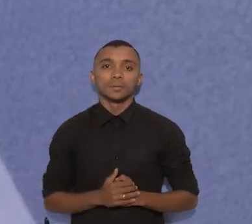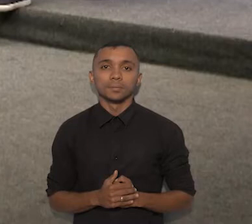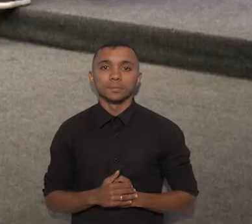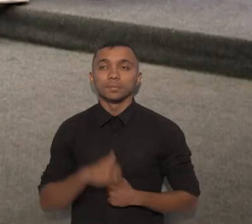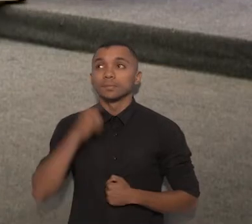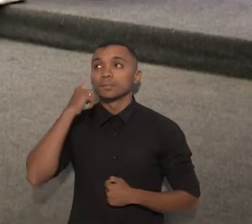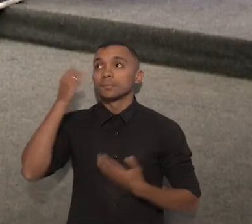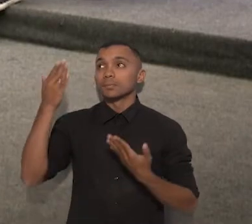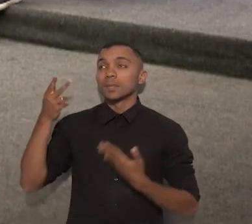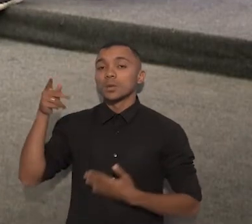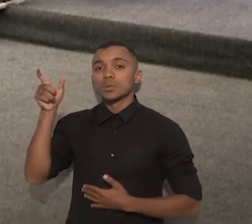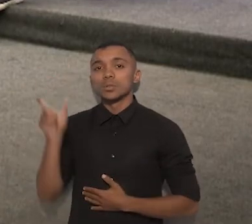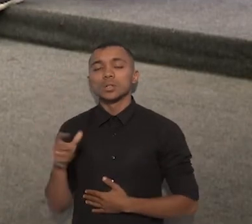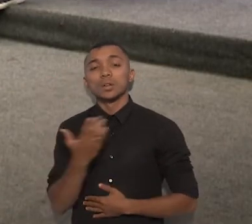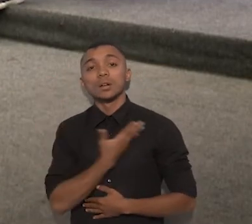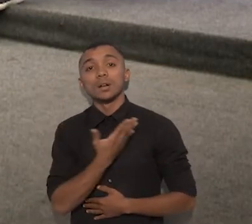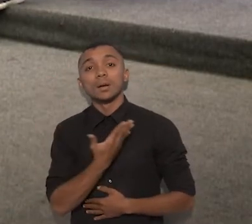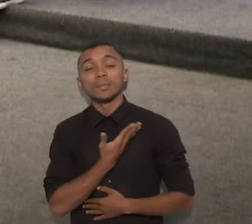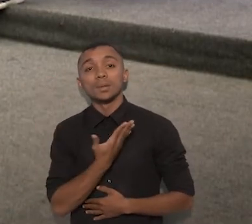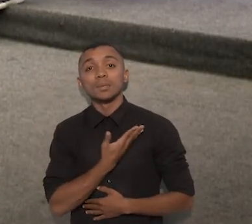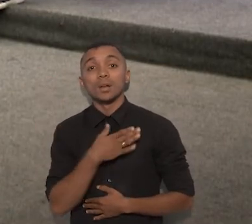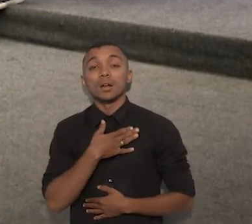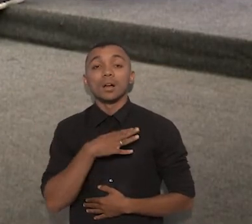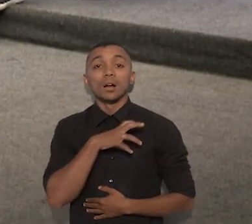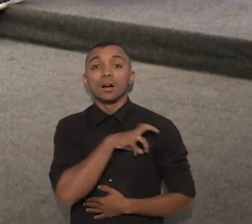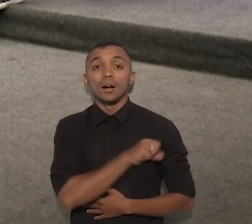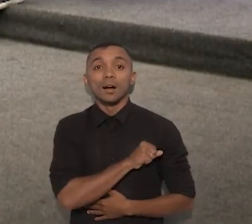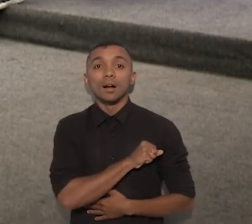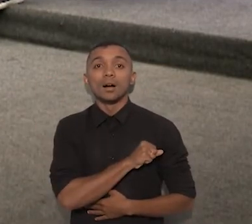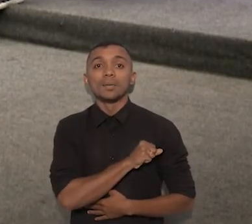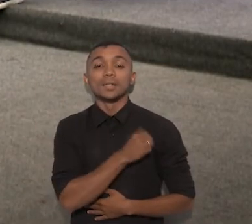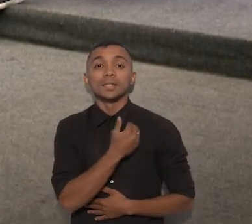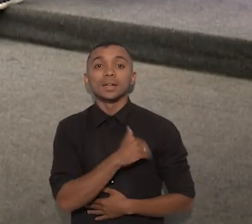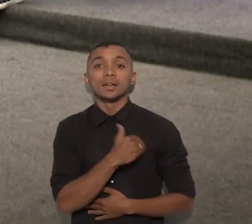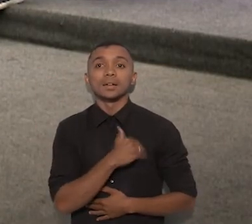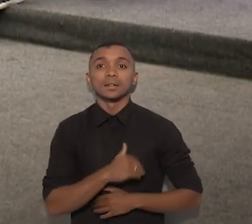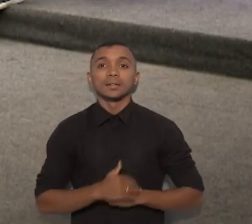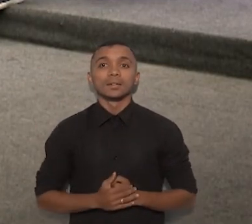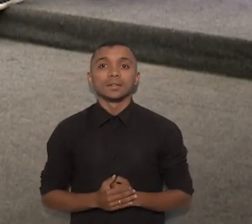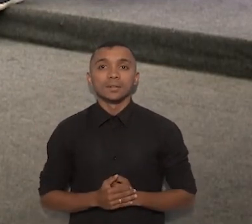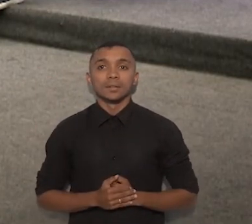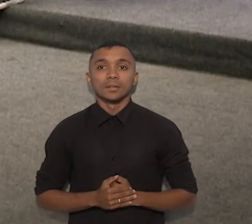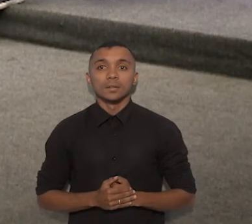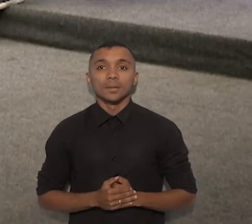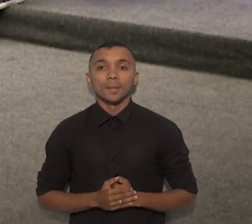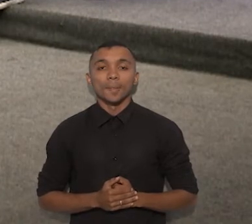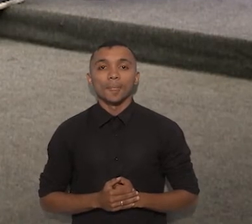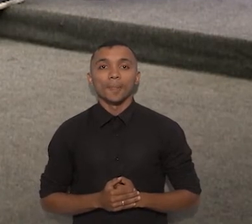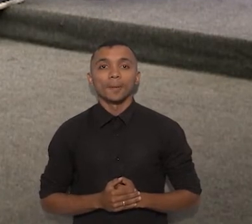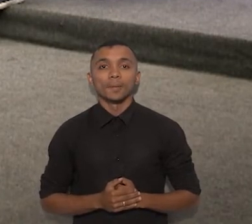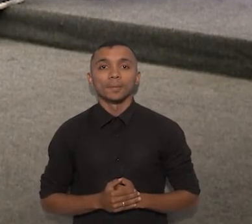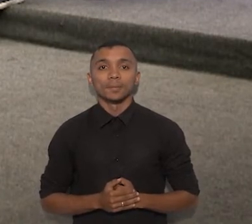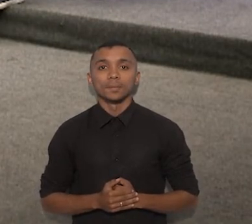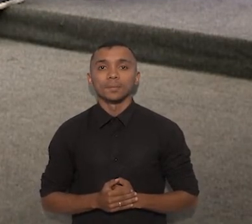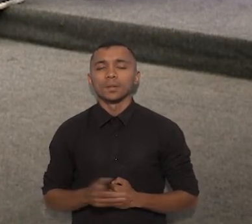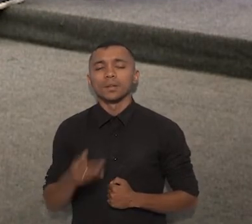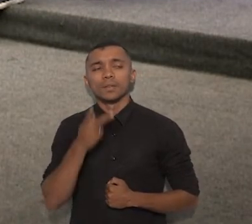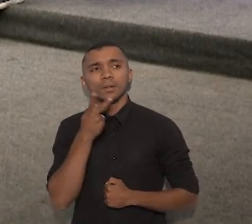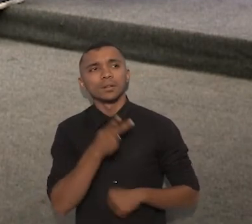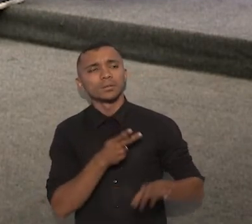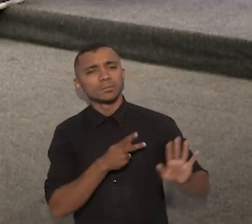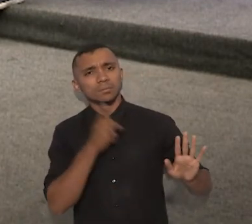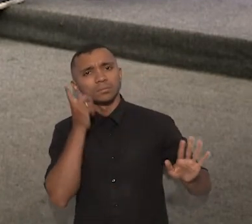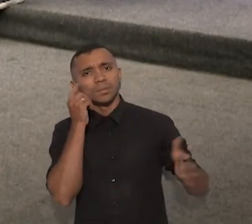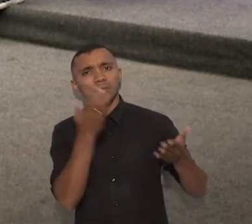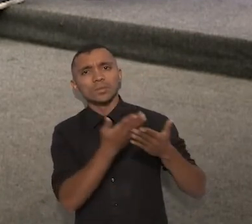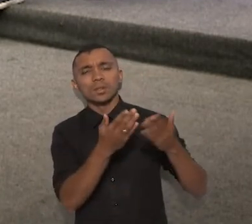Ceará comentando, amigo meu, empresário. E o Pikachu mora lá foi no meu fundamental para tudo rapidinho isso. Que eu preciso encerrar. Um amigo meu mora lá no prédio, um empresário. Ele disse: olha, Carlos, vocês